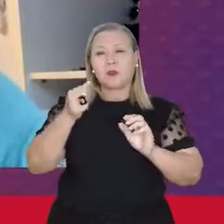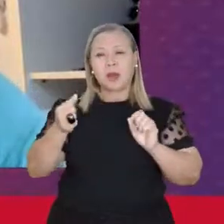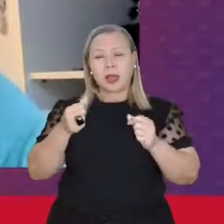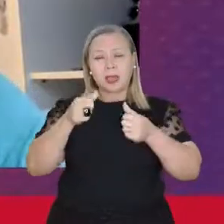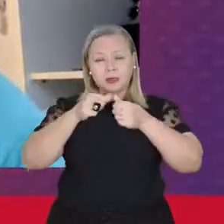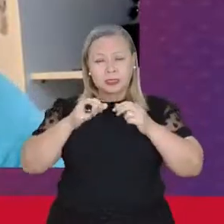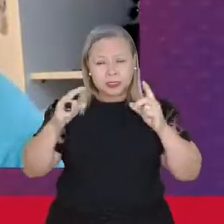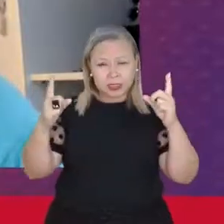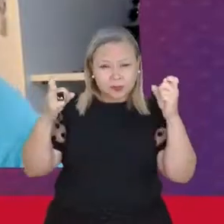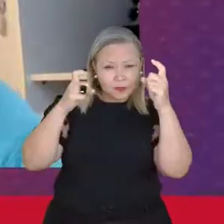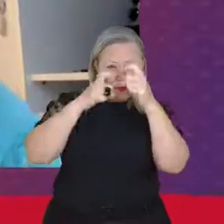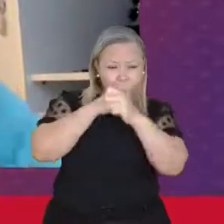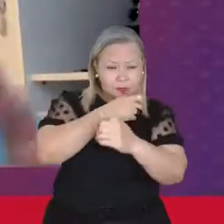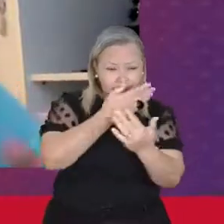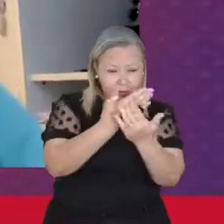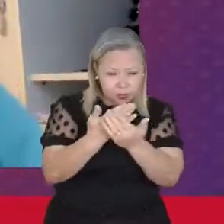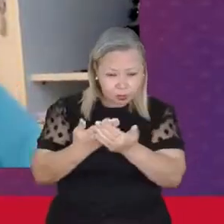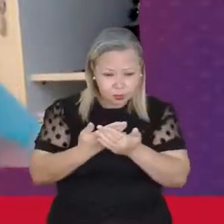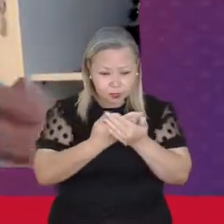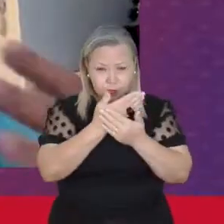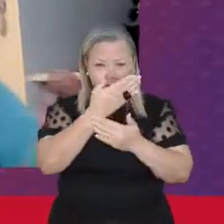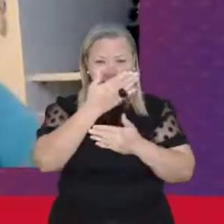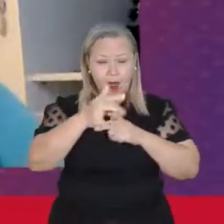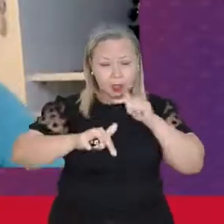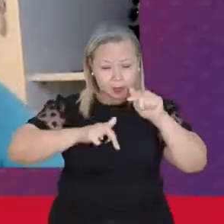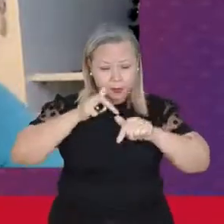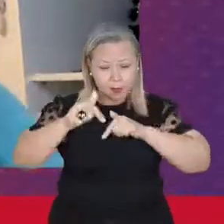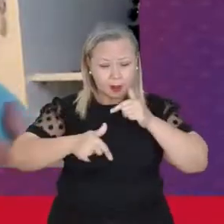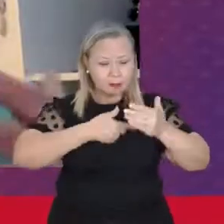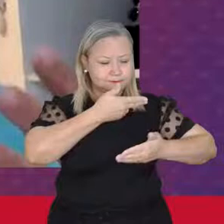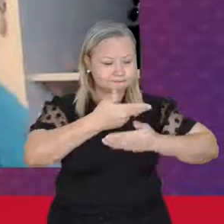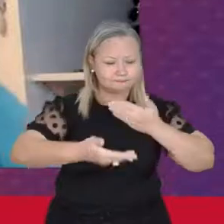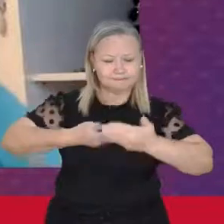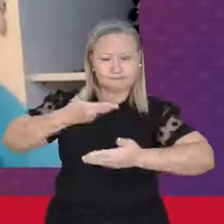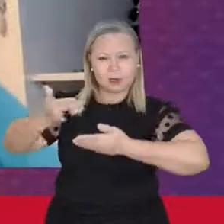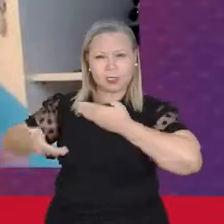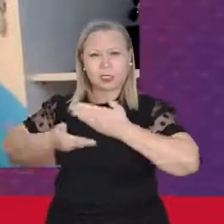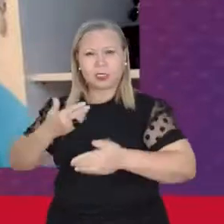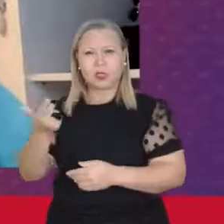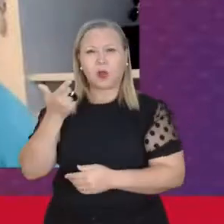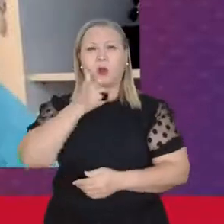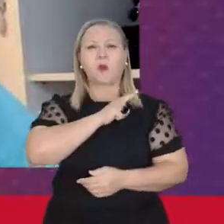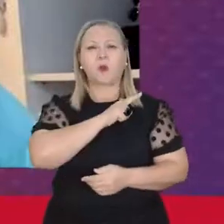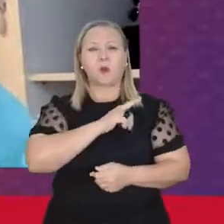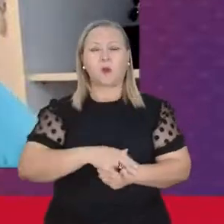difícil, né, estudar, trabalhar, interagir, alcançar, né,